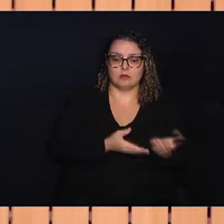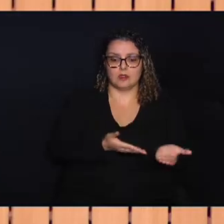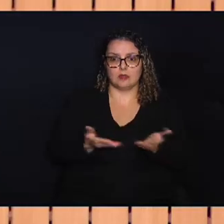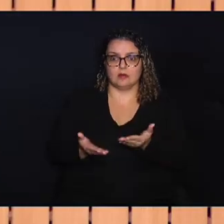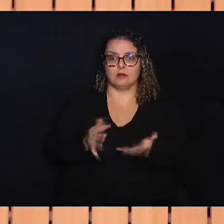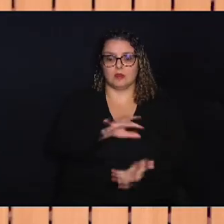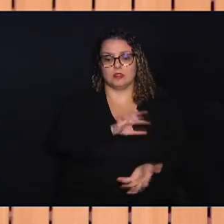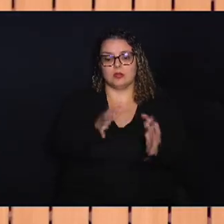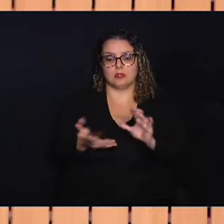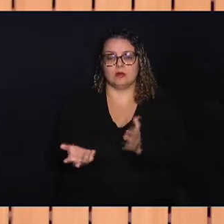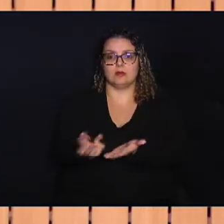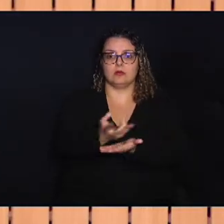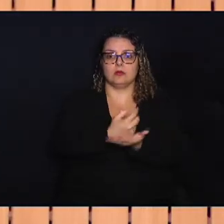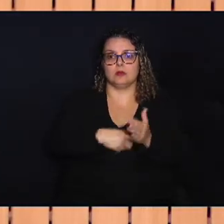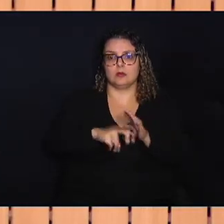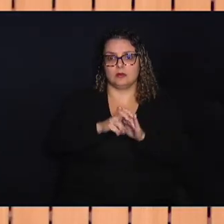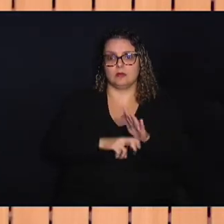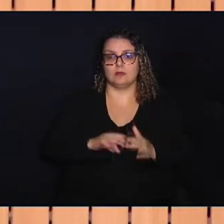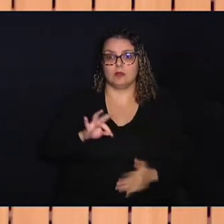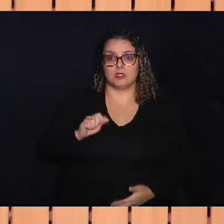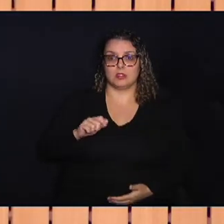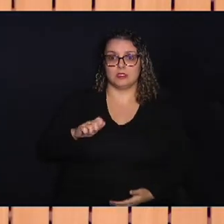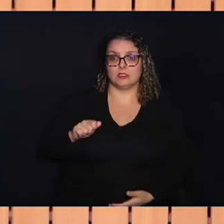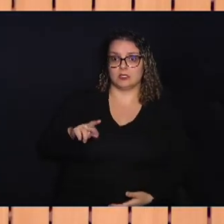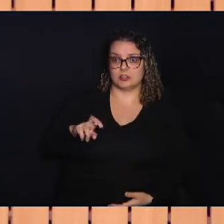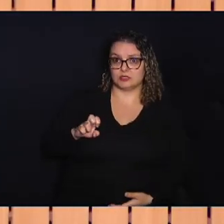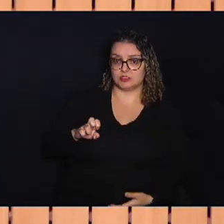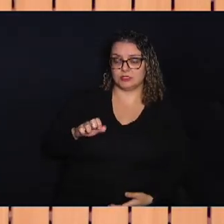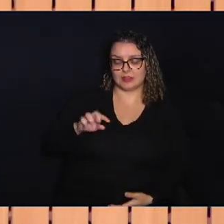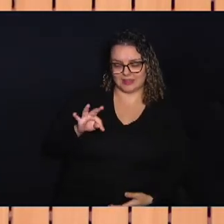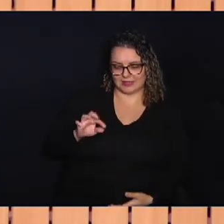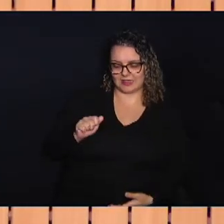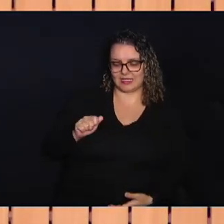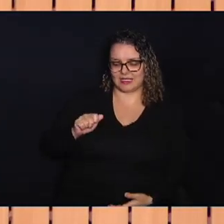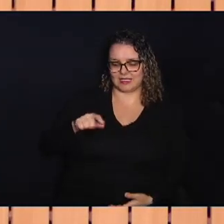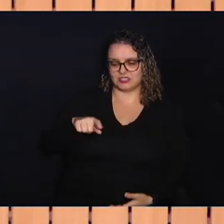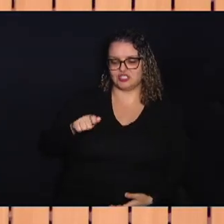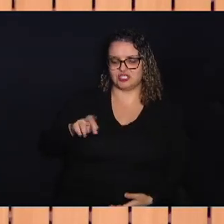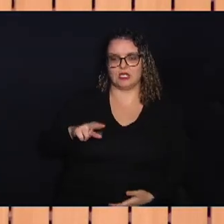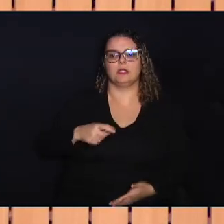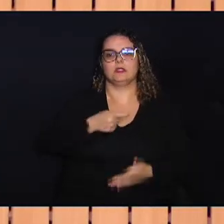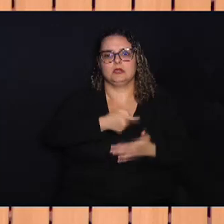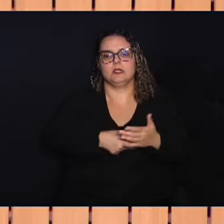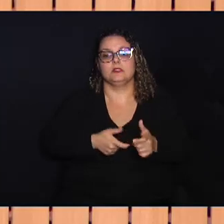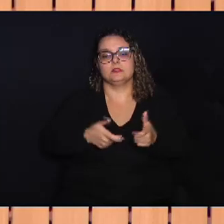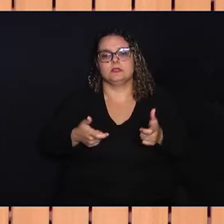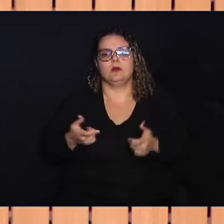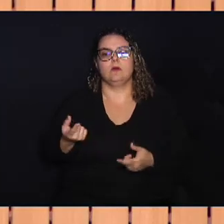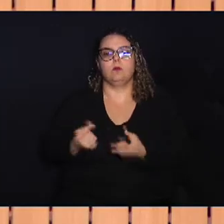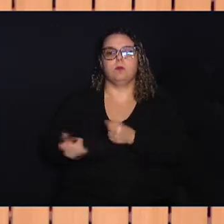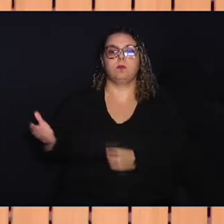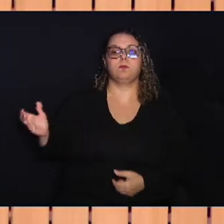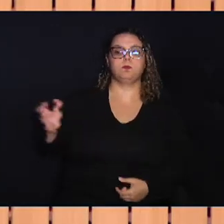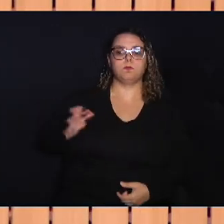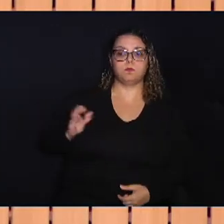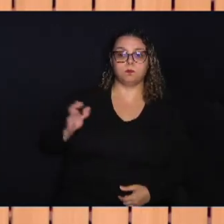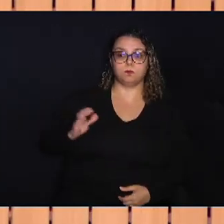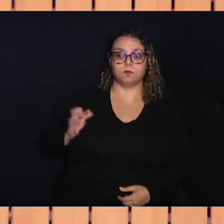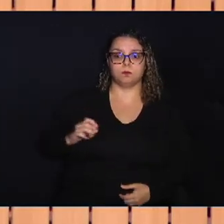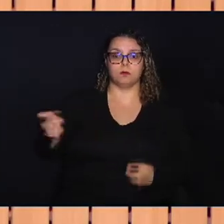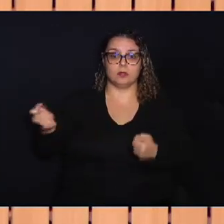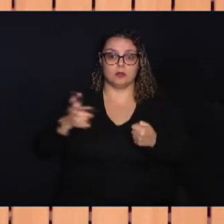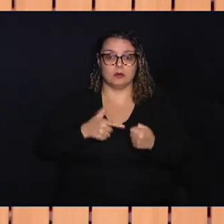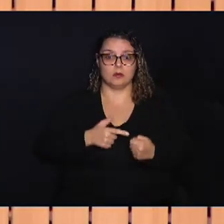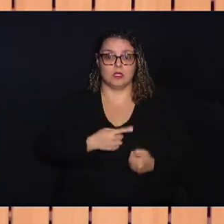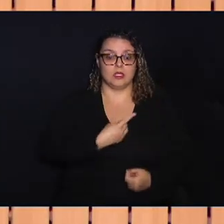reforma tributária para taxar as grandes fortunas. Vejam, o que a proposta do PSOL era que fortunas de